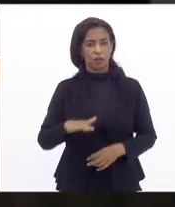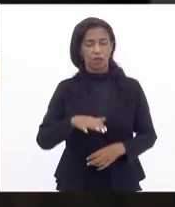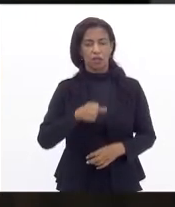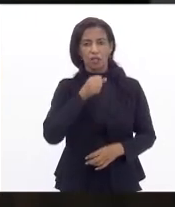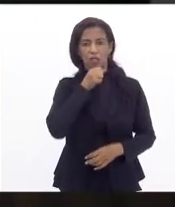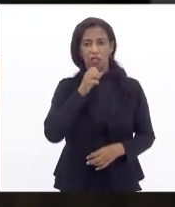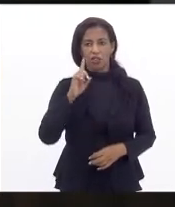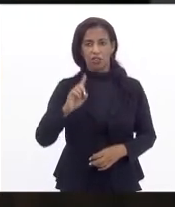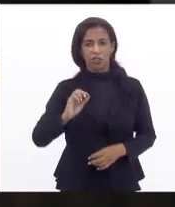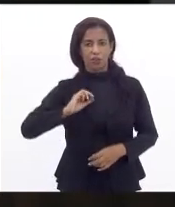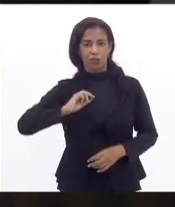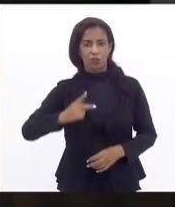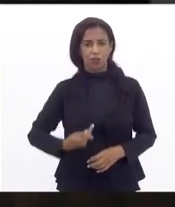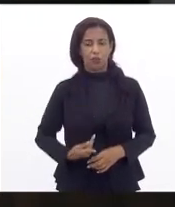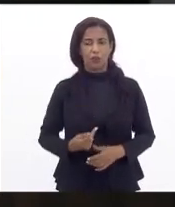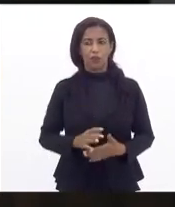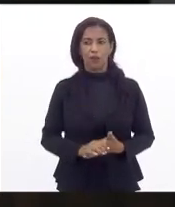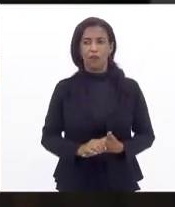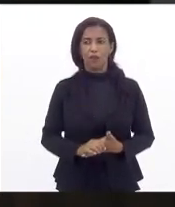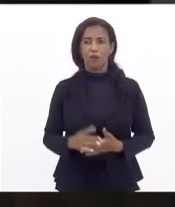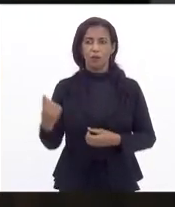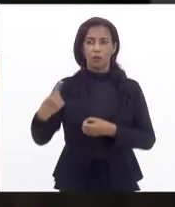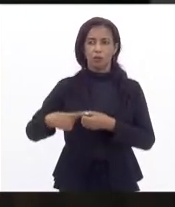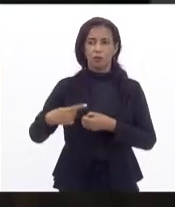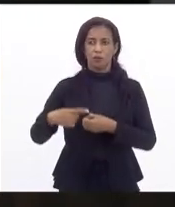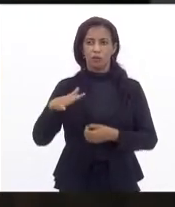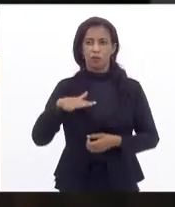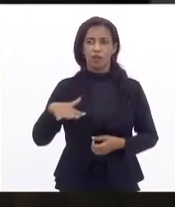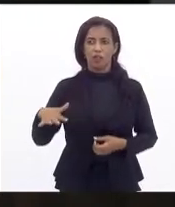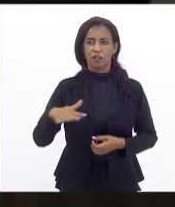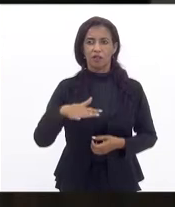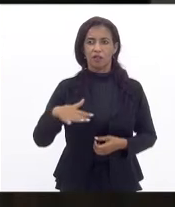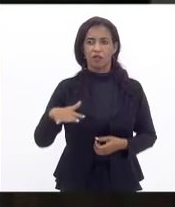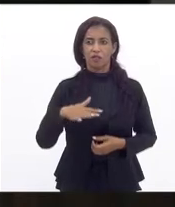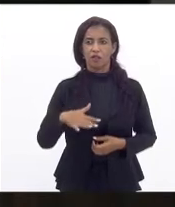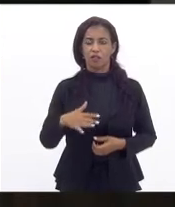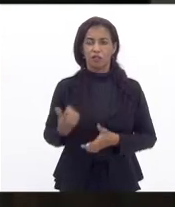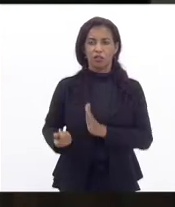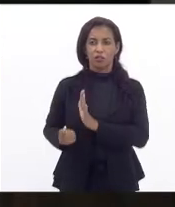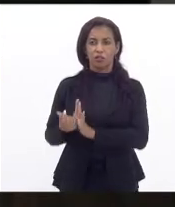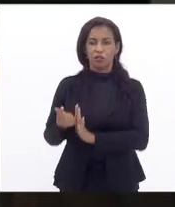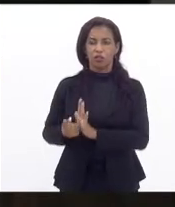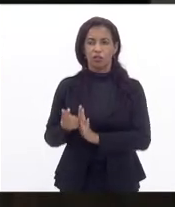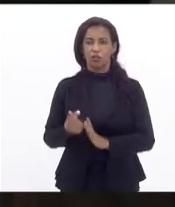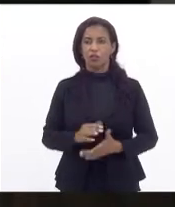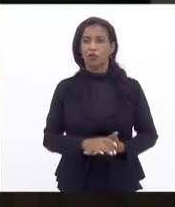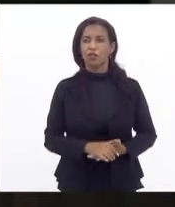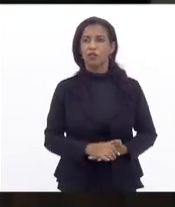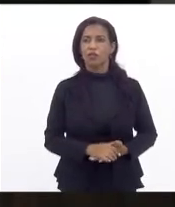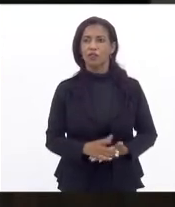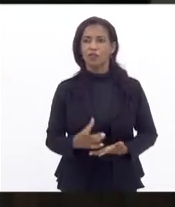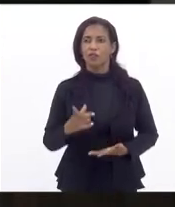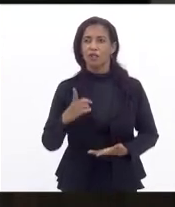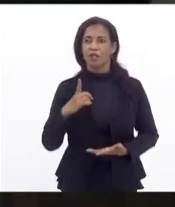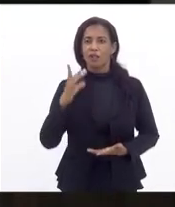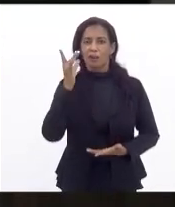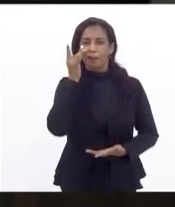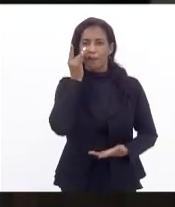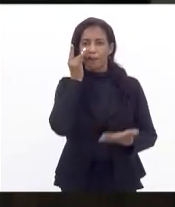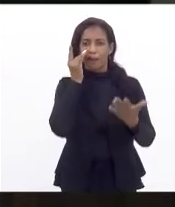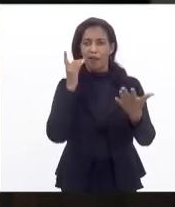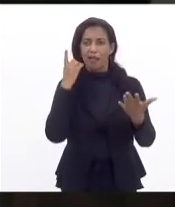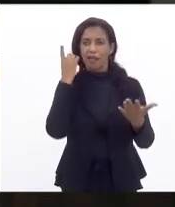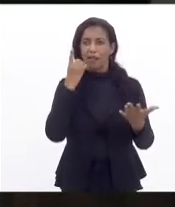defesa dos direitos humanos, assuntos municipais, desenvolvimento regional e de orçamento. Está presente aqui conosco o